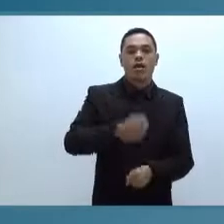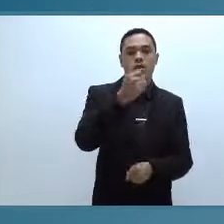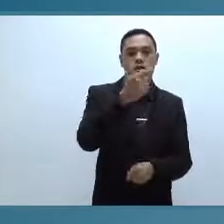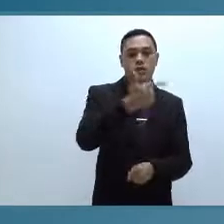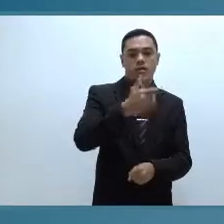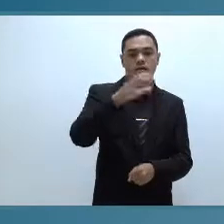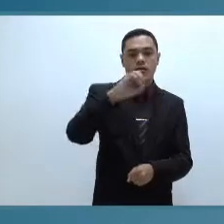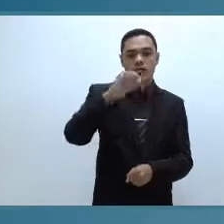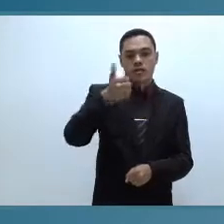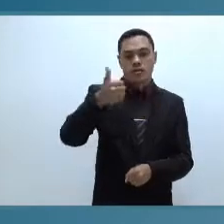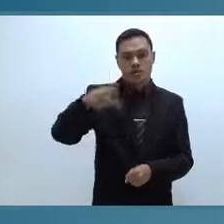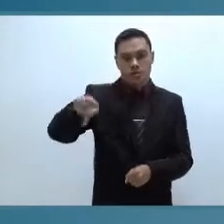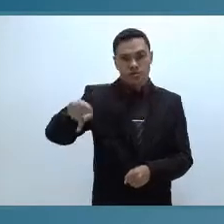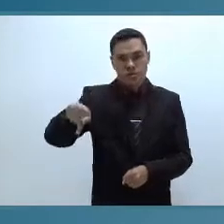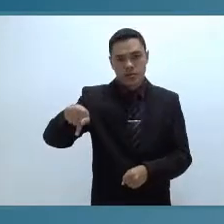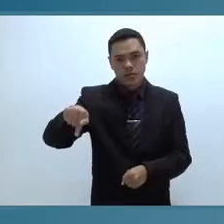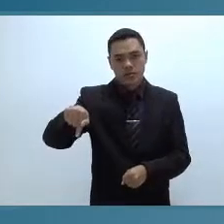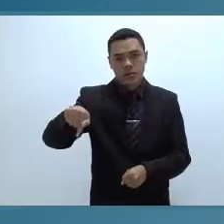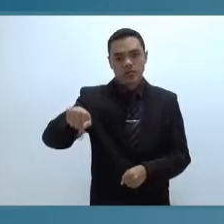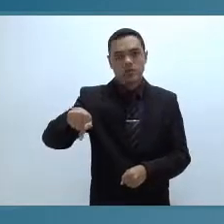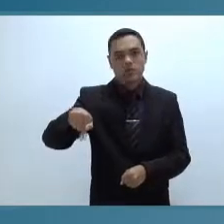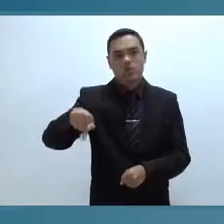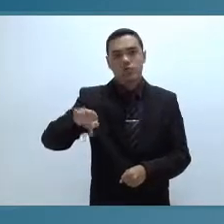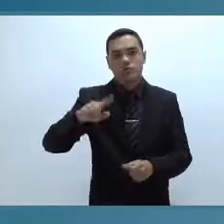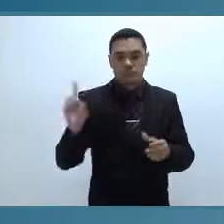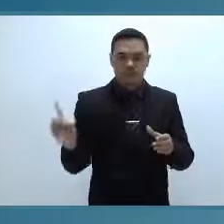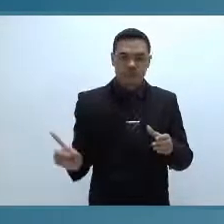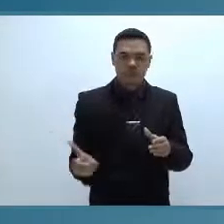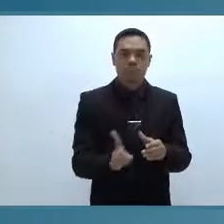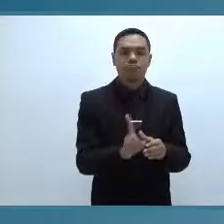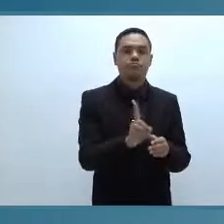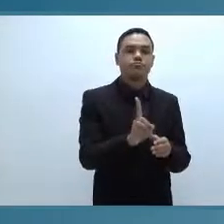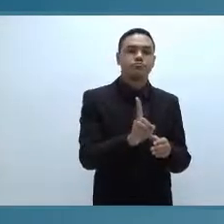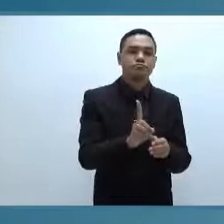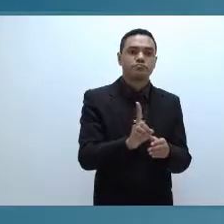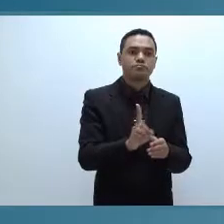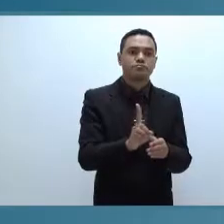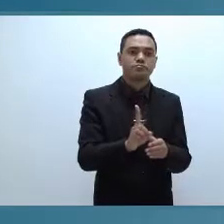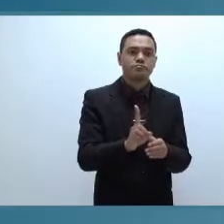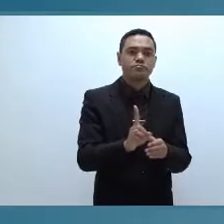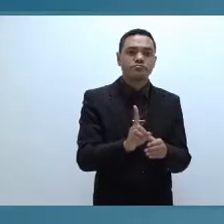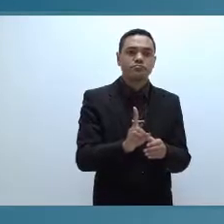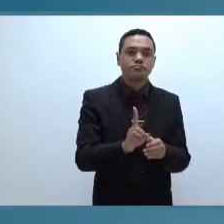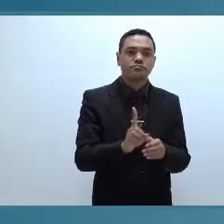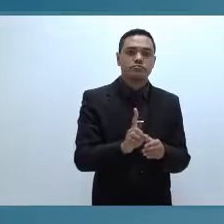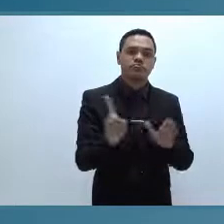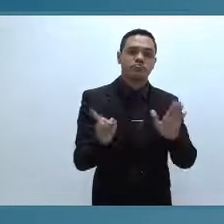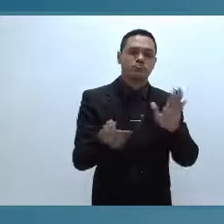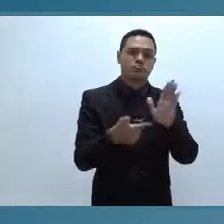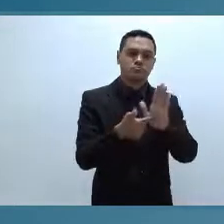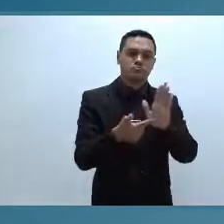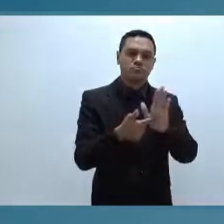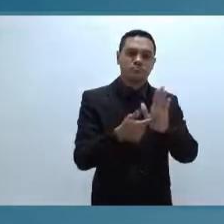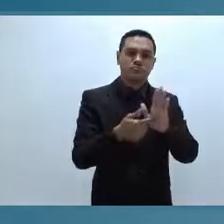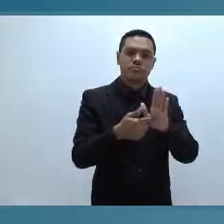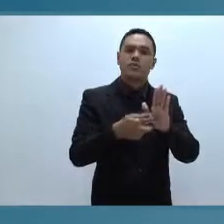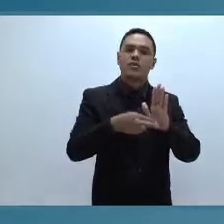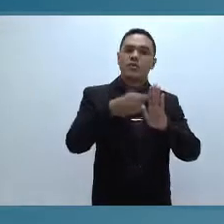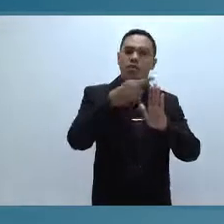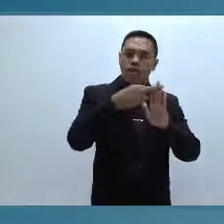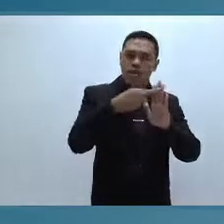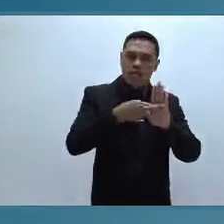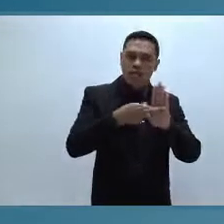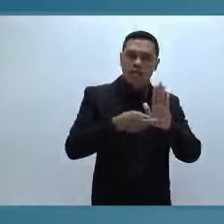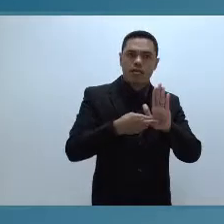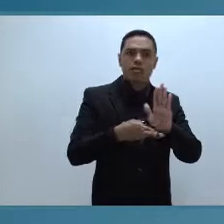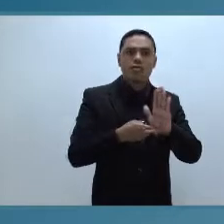a 37 de 2007 do Conselho Nacional, ela estabelece regras de organização das